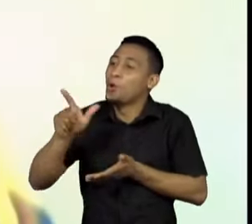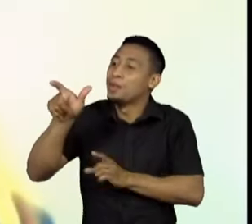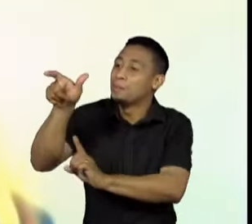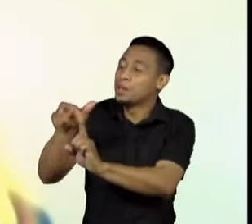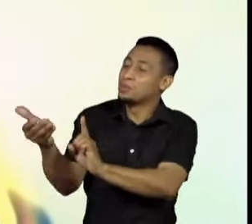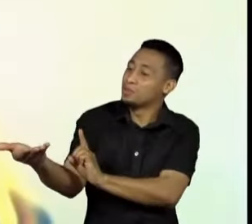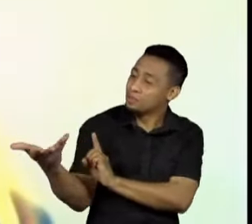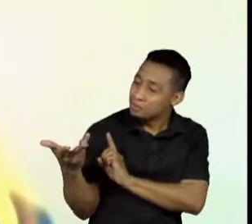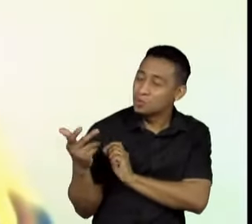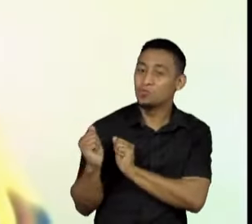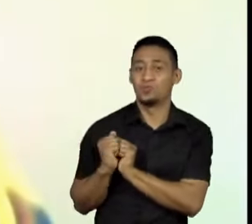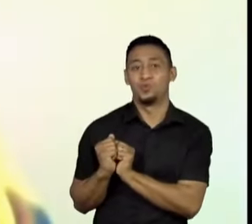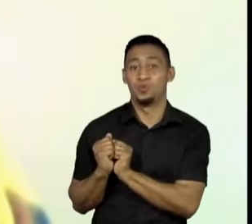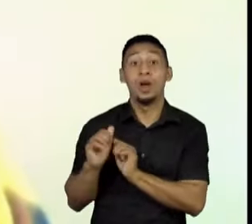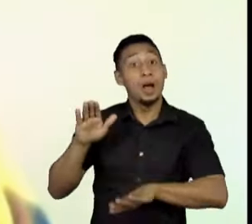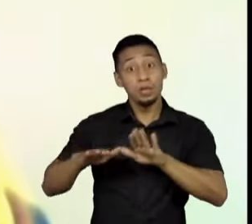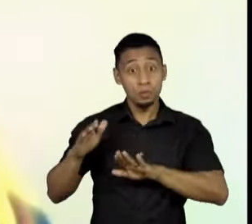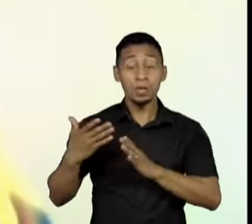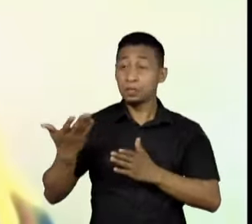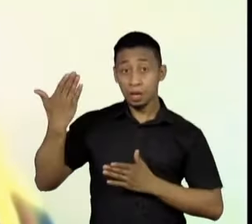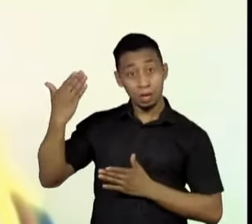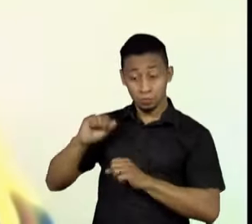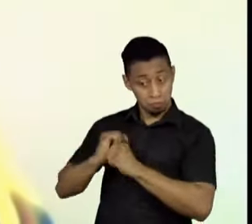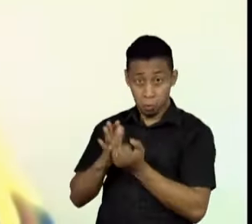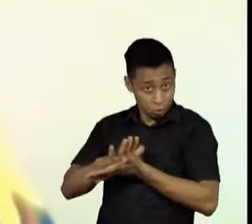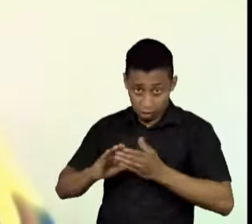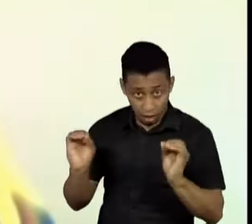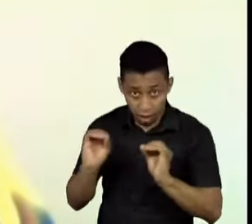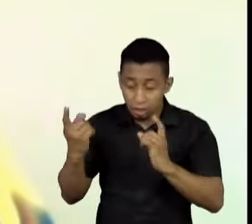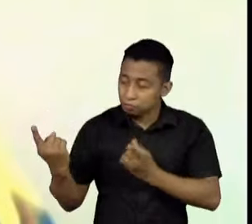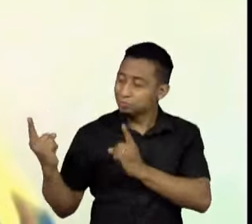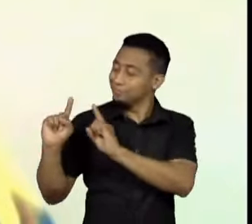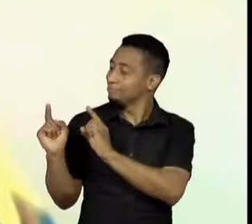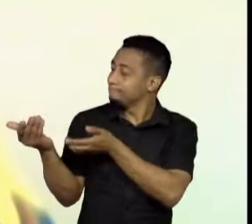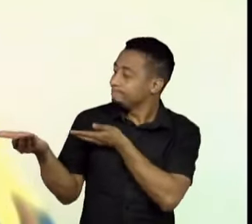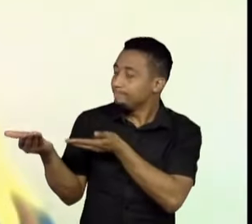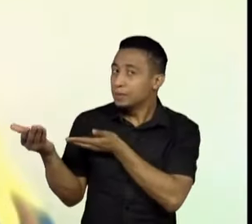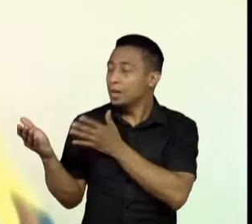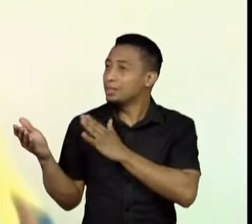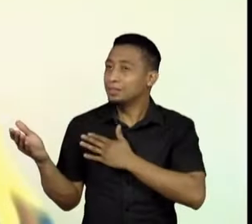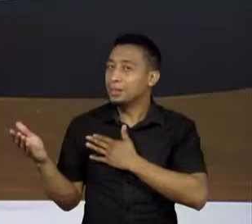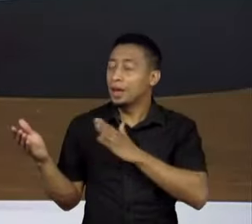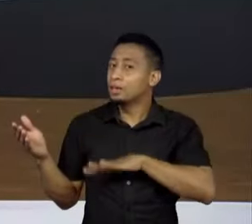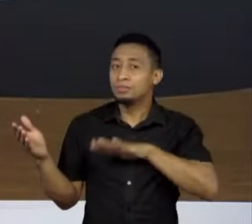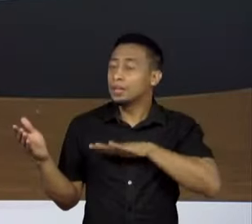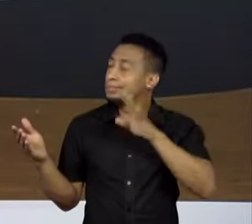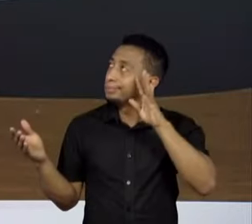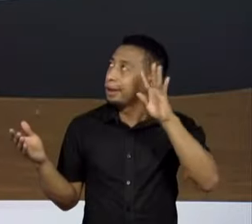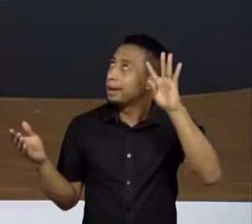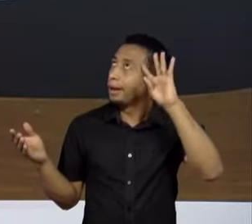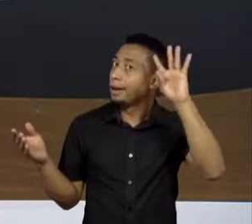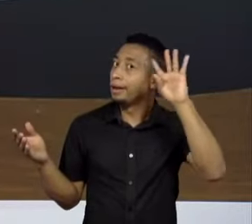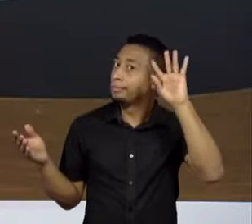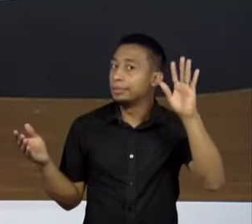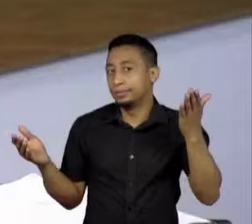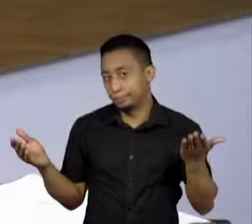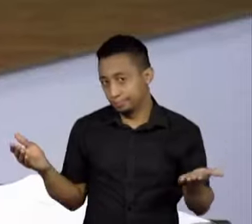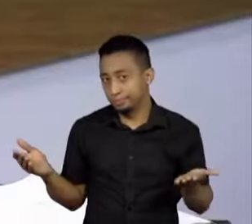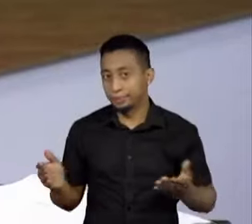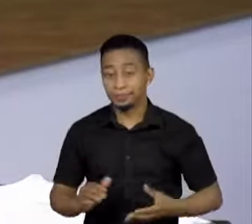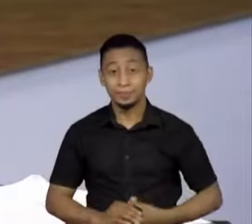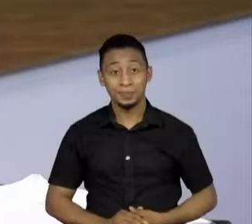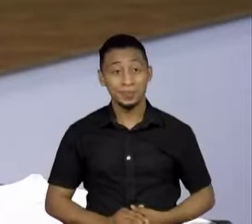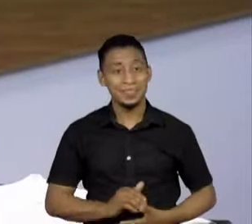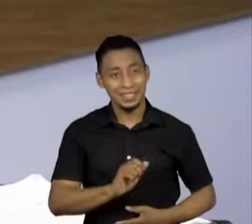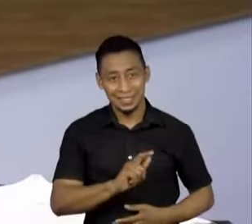mas até que ponto você estava realmente com o outro? Sim, Elisa, por favor. Eu estava